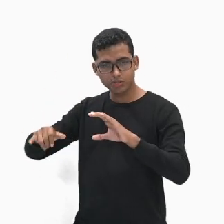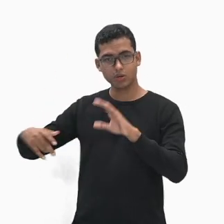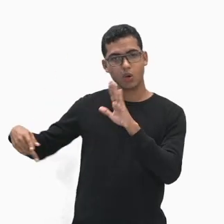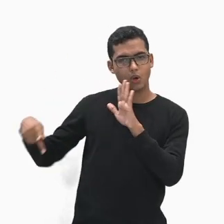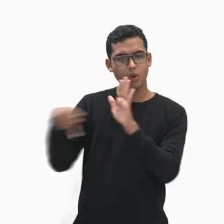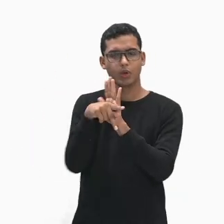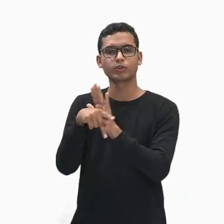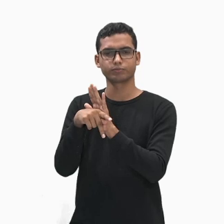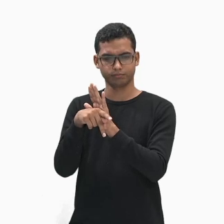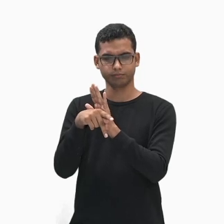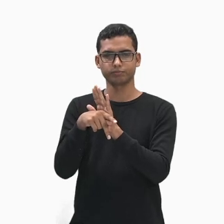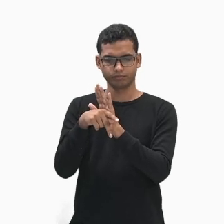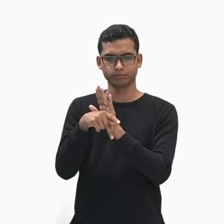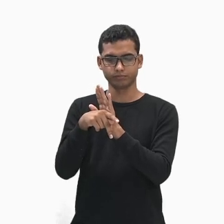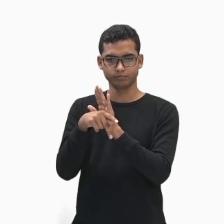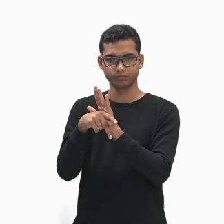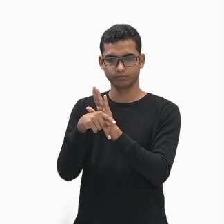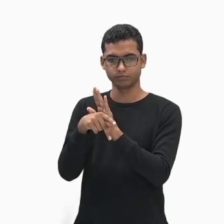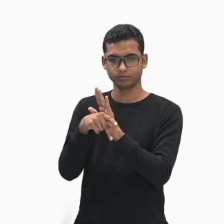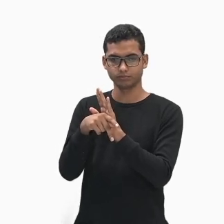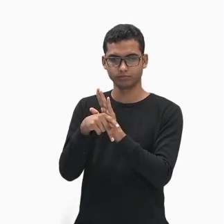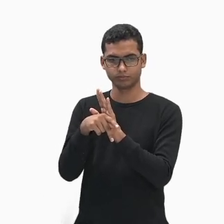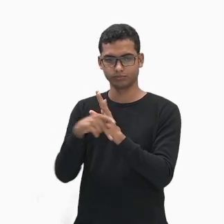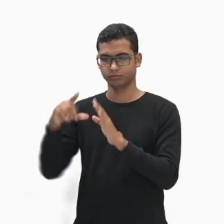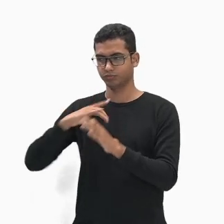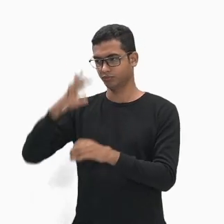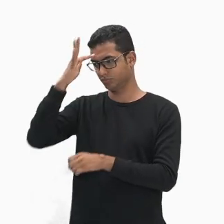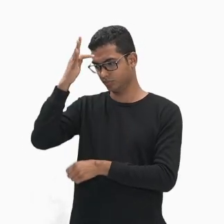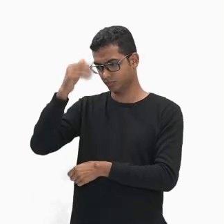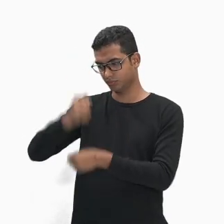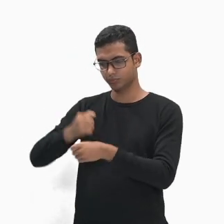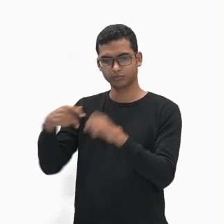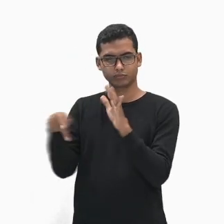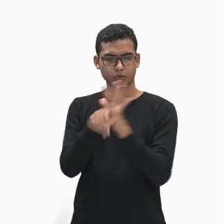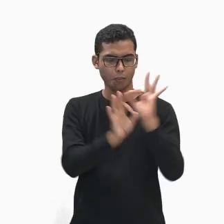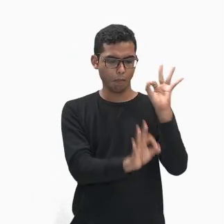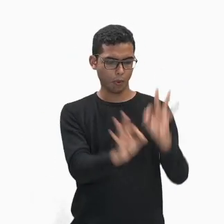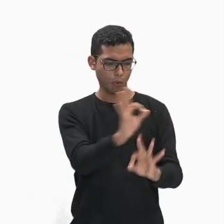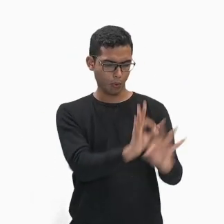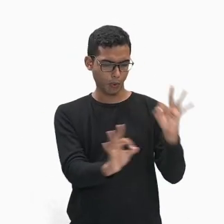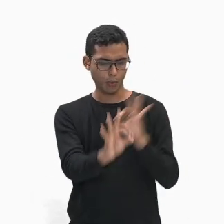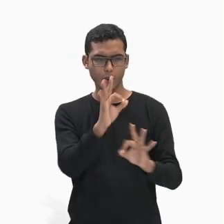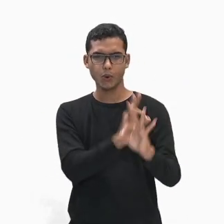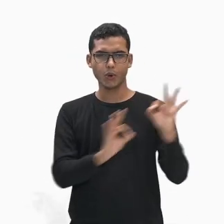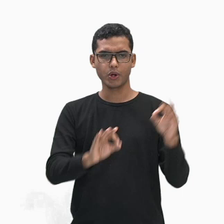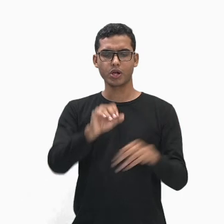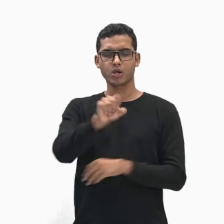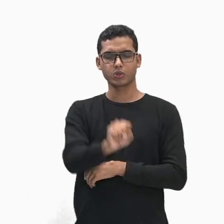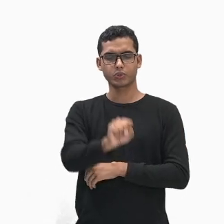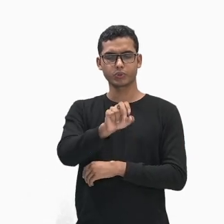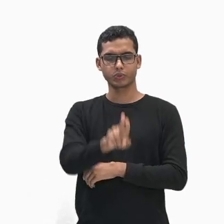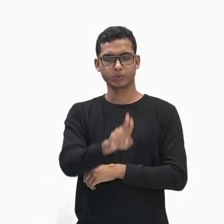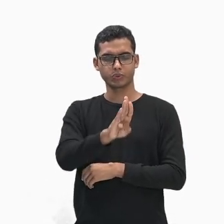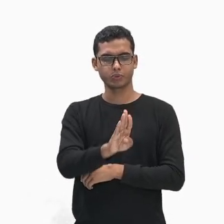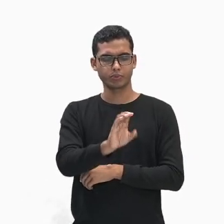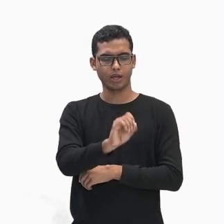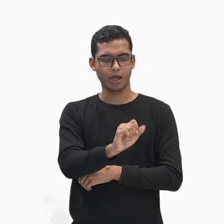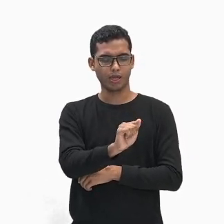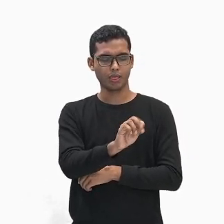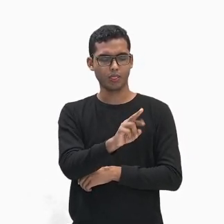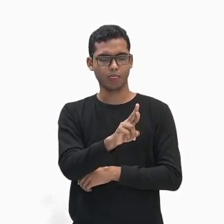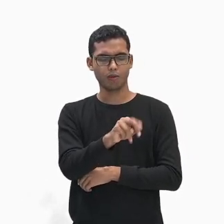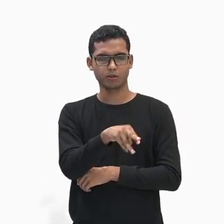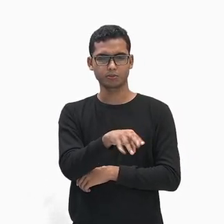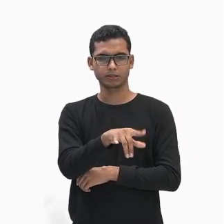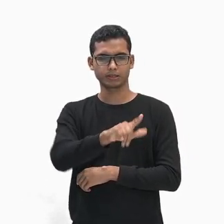propriedade física que vem das partículas subatômicas. Claro que no primeiro momento nós queremos definir